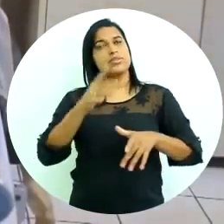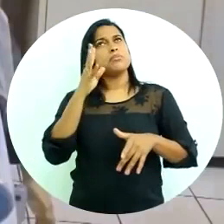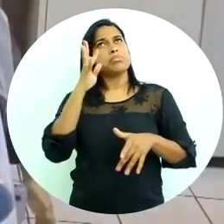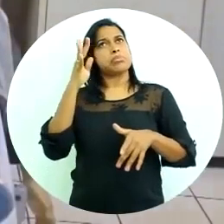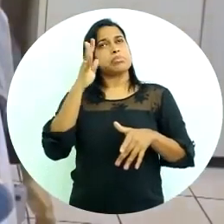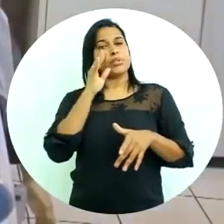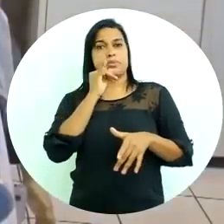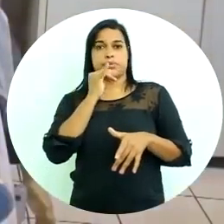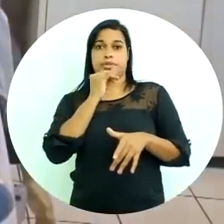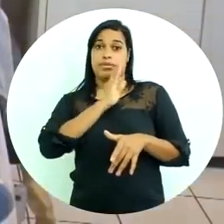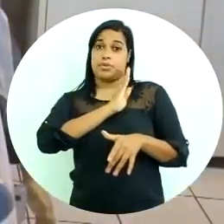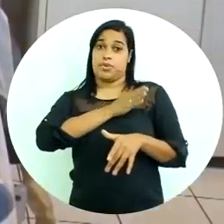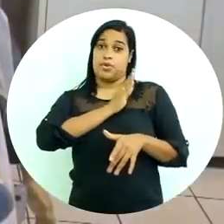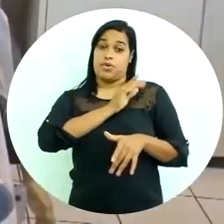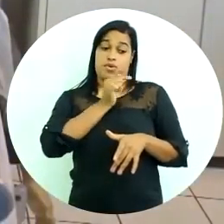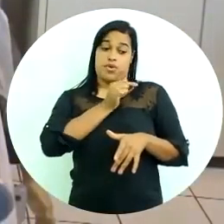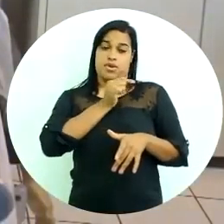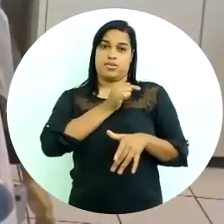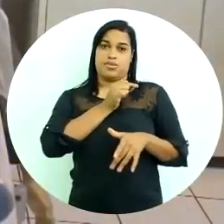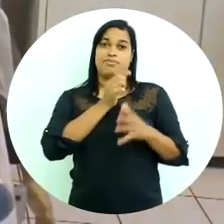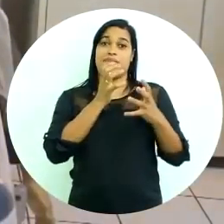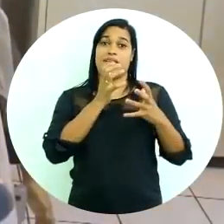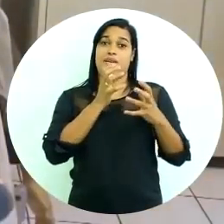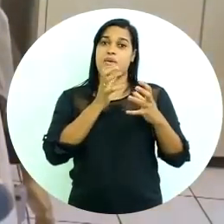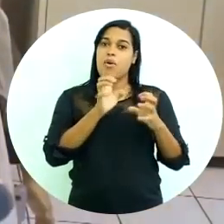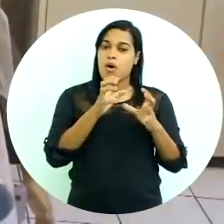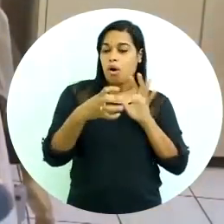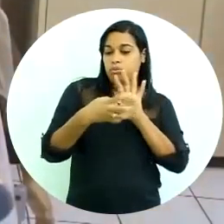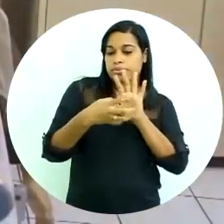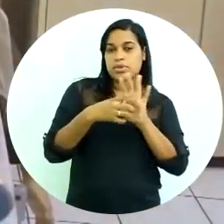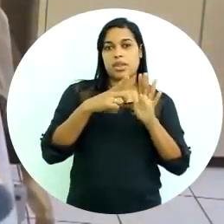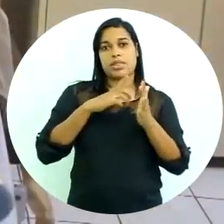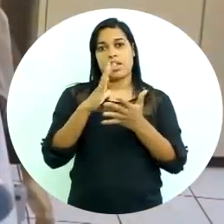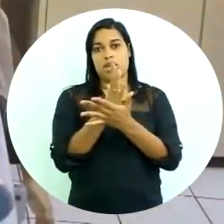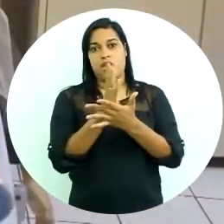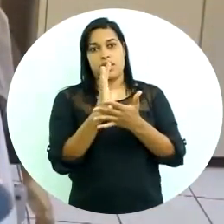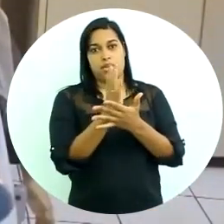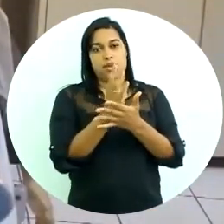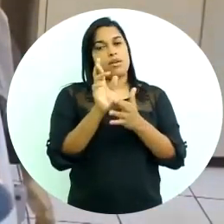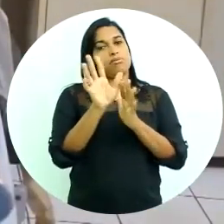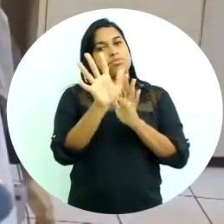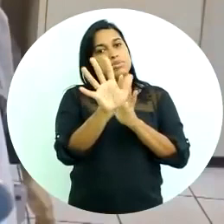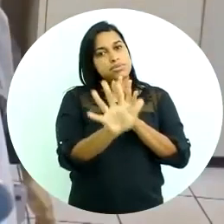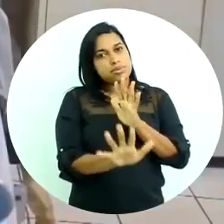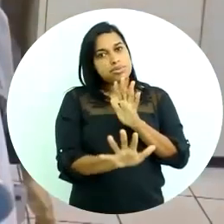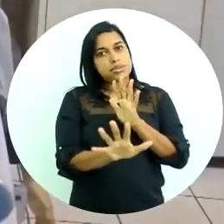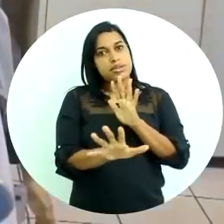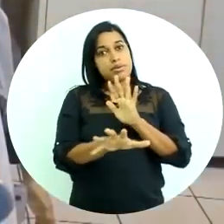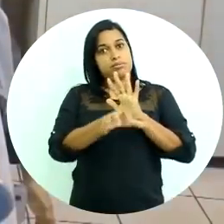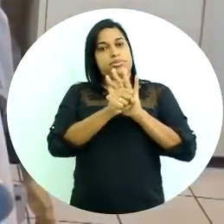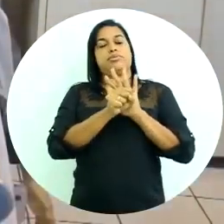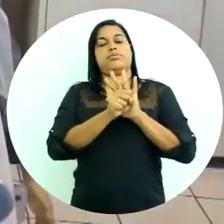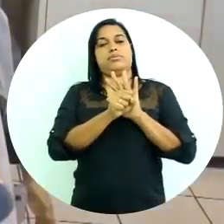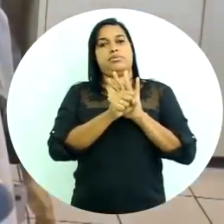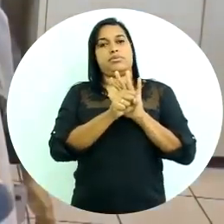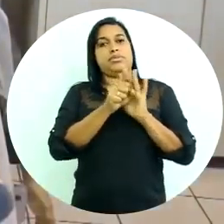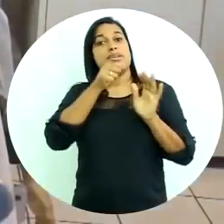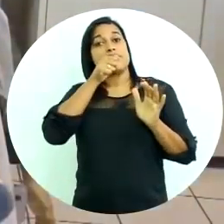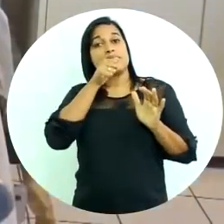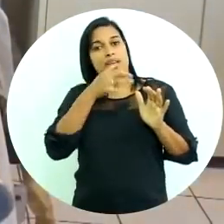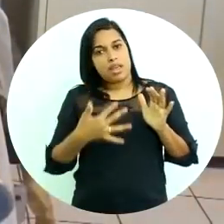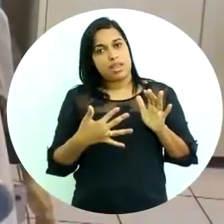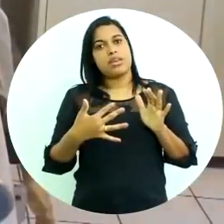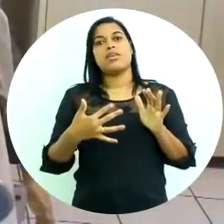que o coração, ele é um órgão que tem algumas válvulas. Quando ele está relaxado, ele se enche de sangue. Quando ele